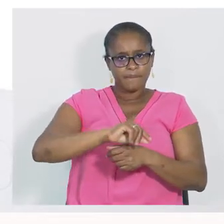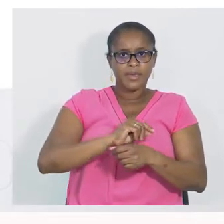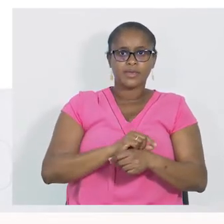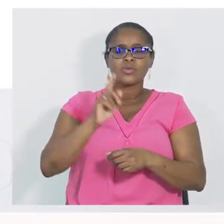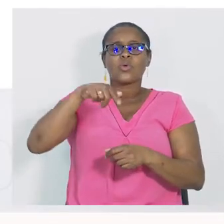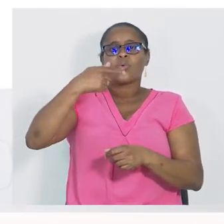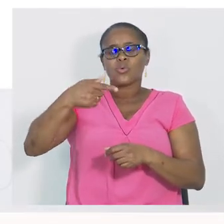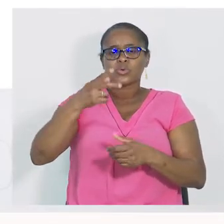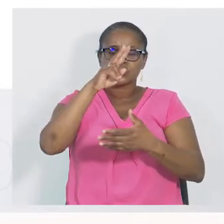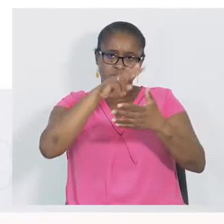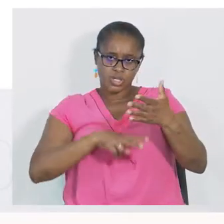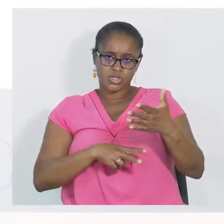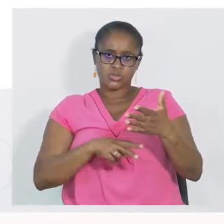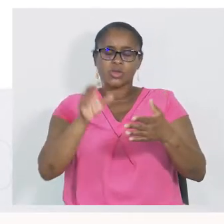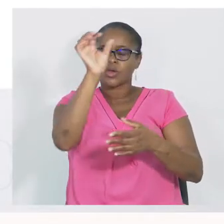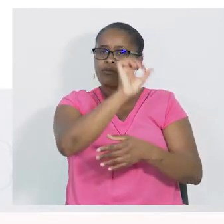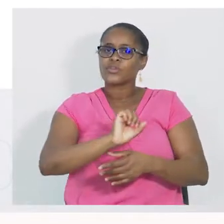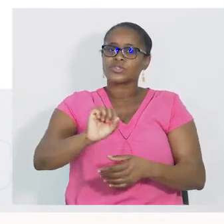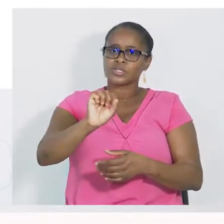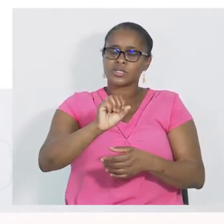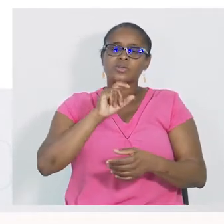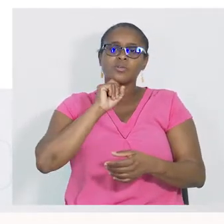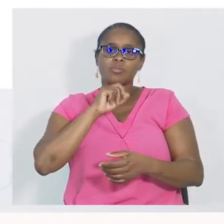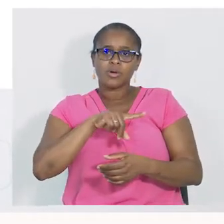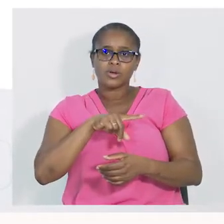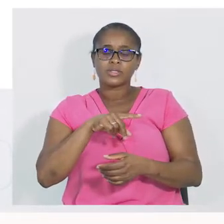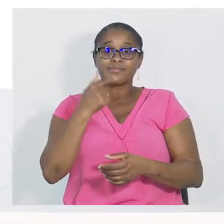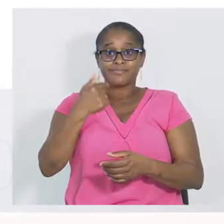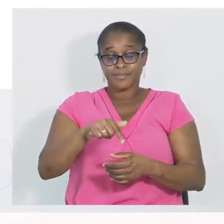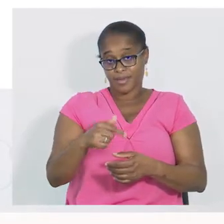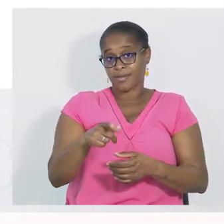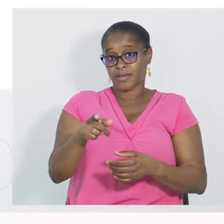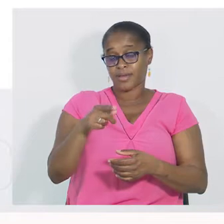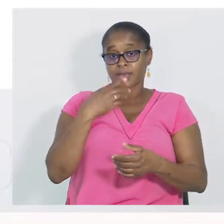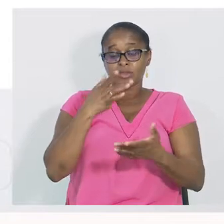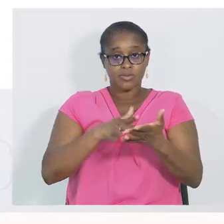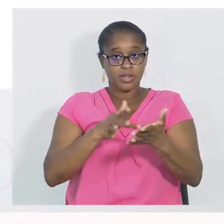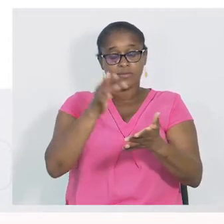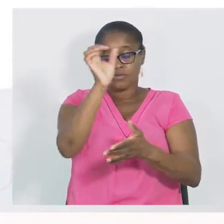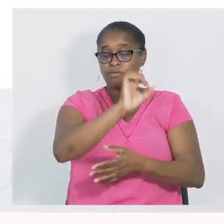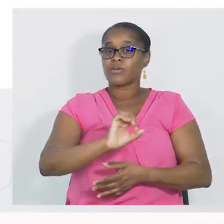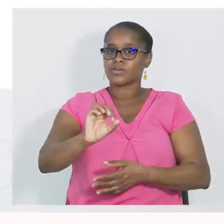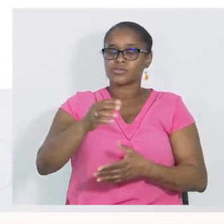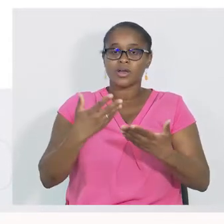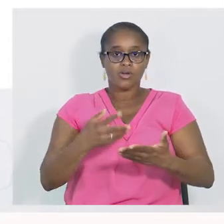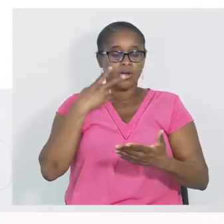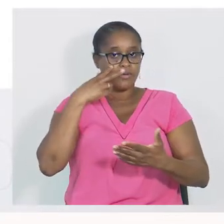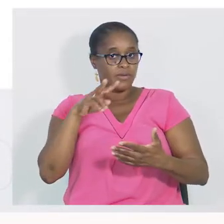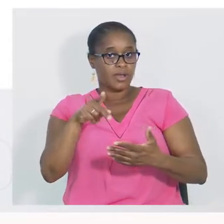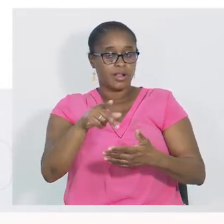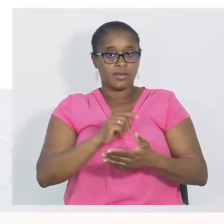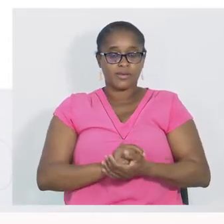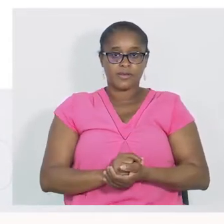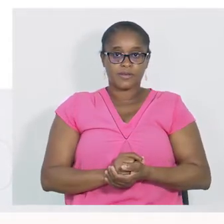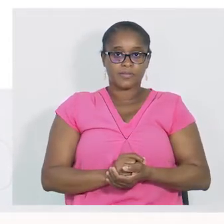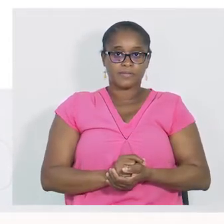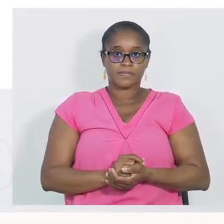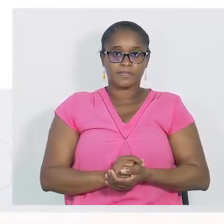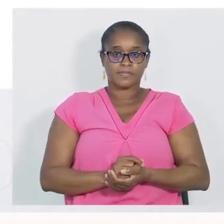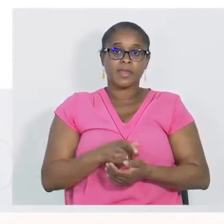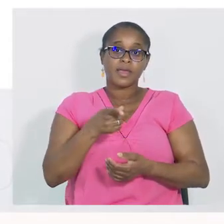temos um só possuidor no masculino, meu, no singular, teu, seu.